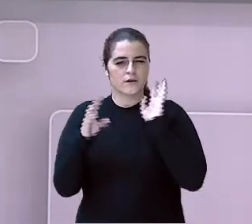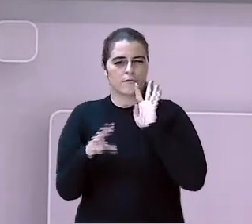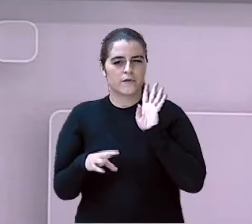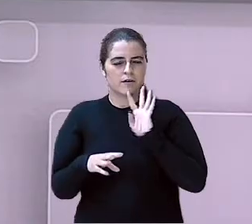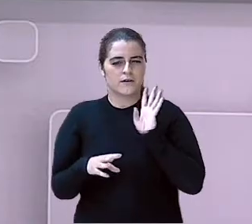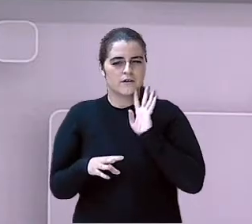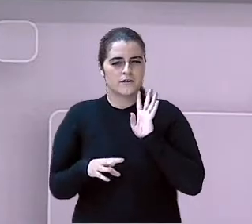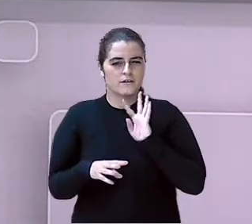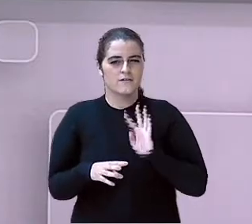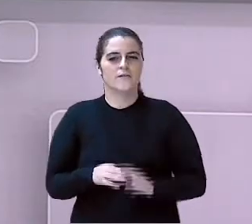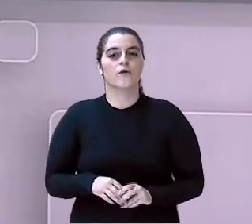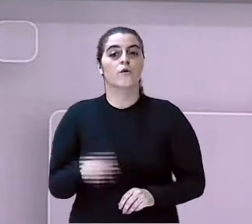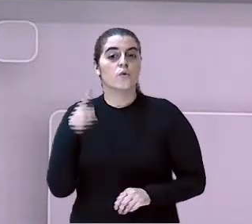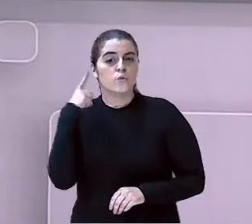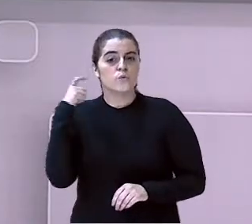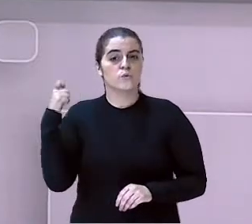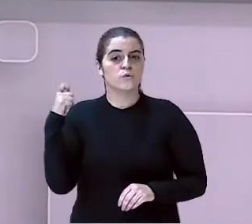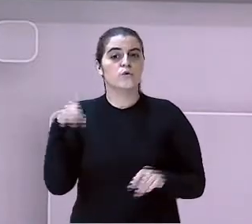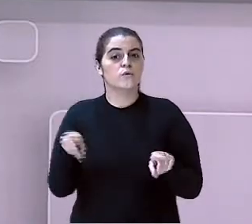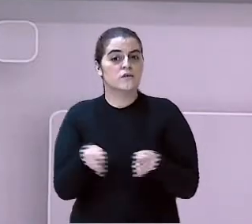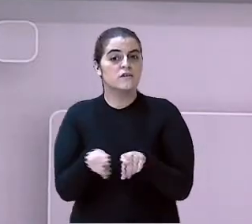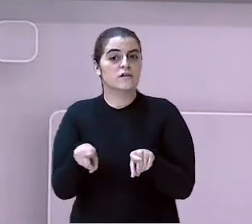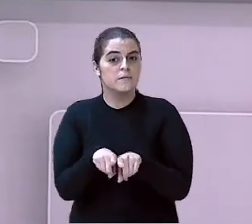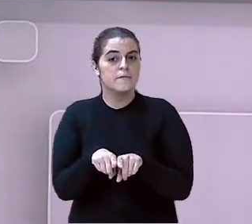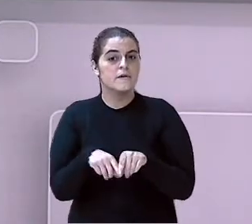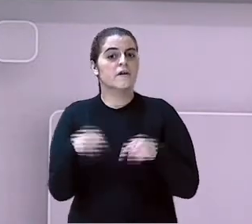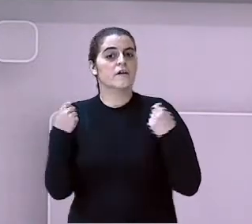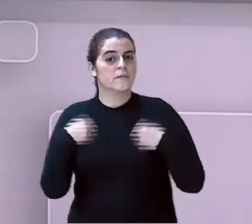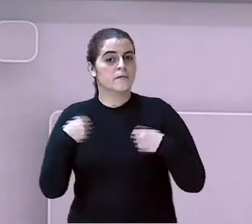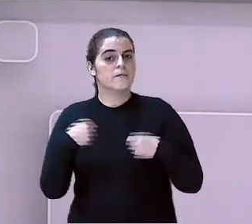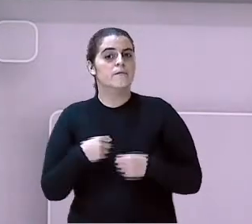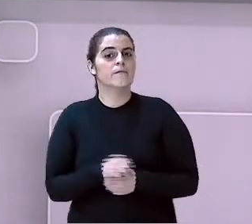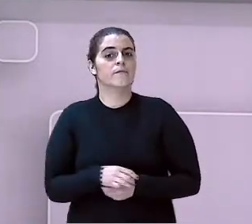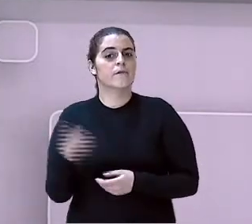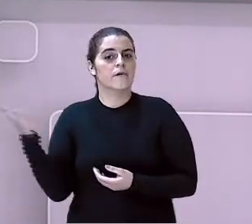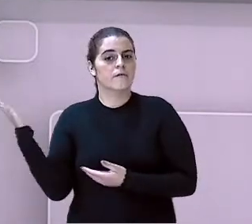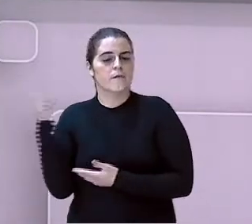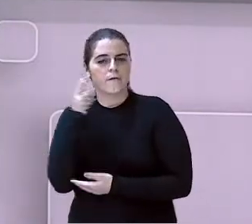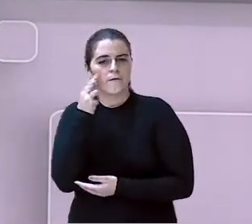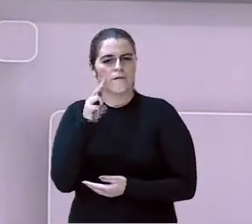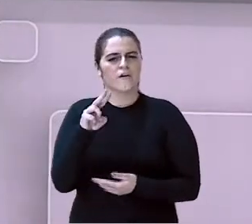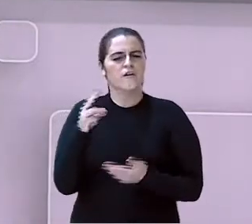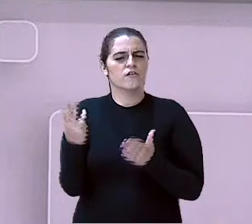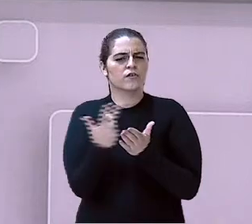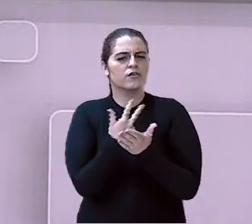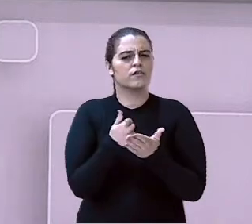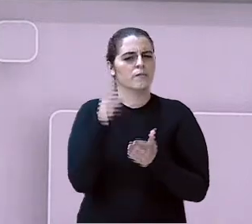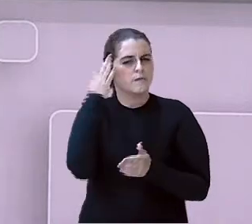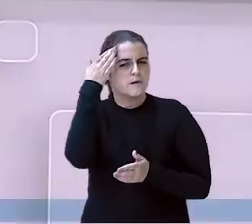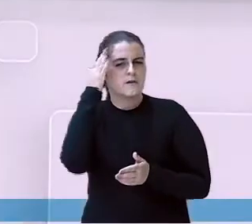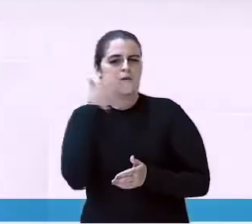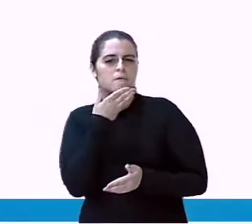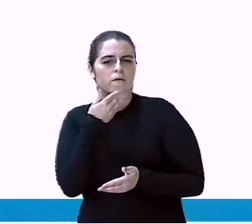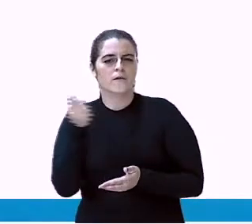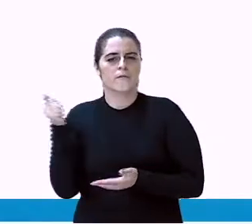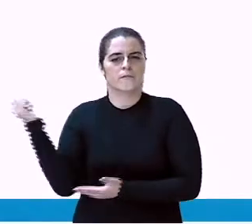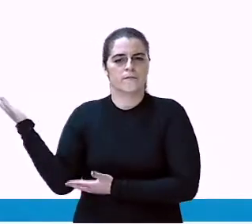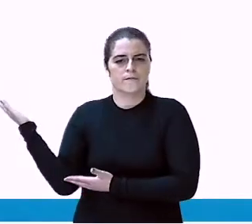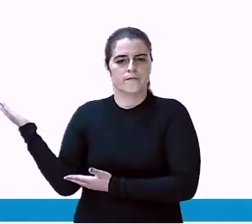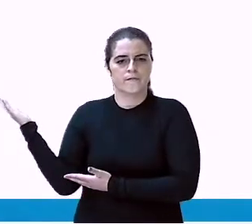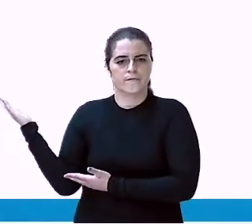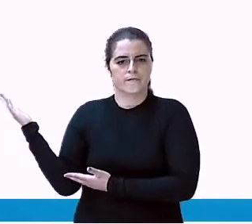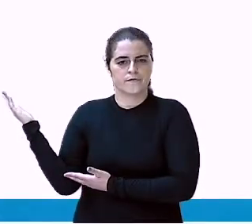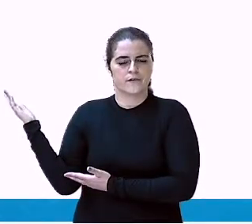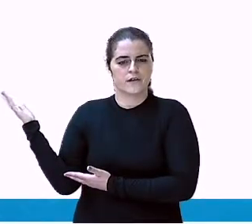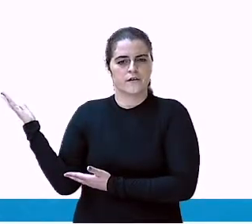que legal, o som também, ele também tem um reflexo. Olha essa imagem aqui que a professora trouxe, olha.